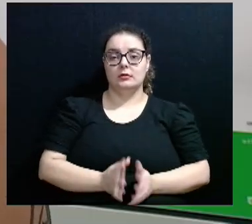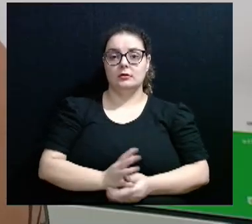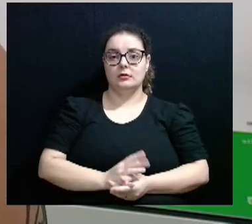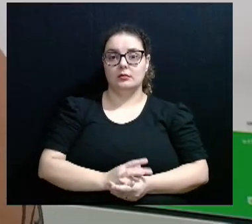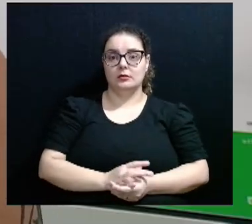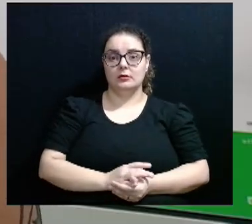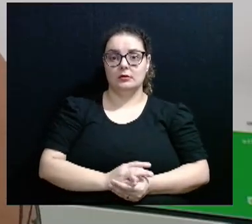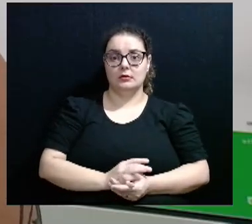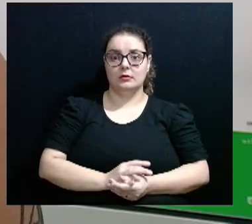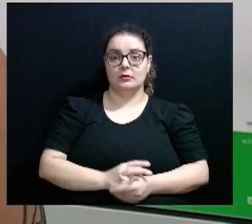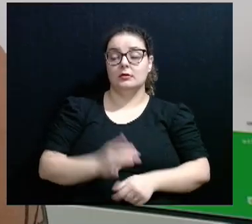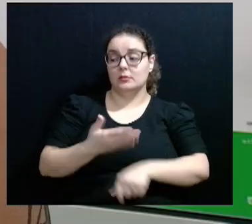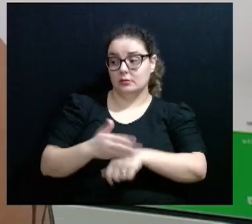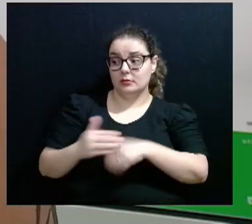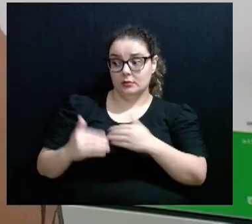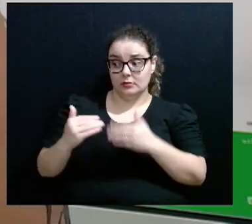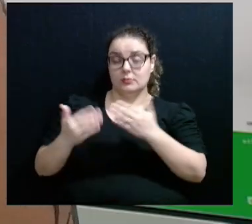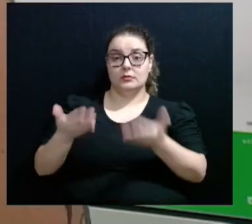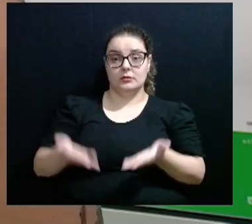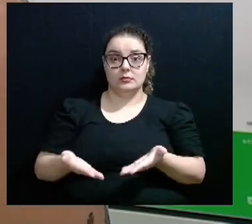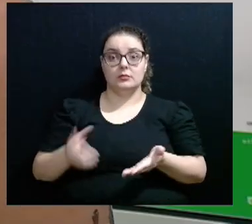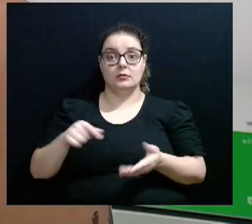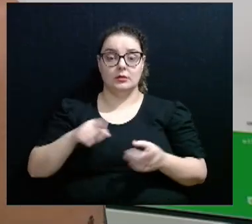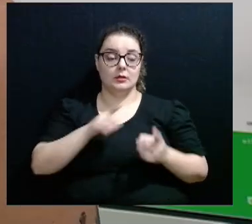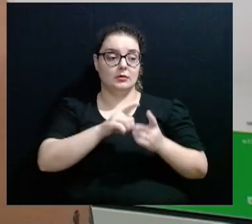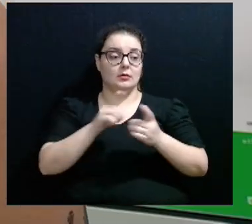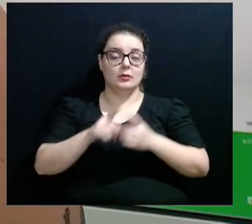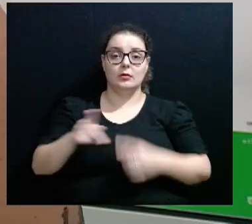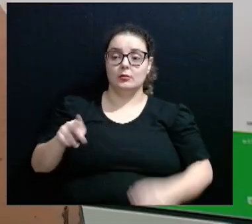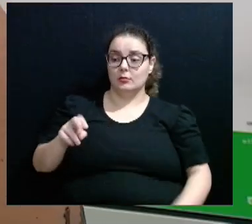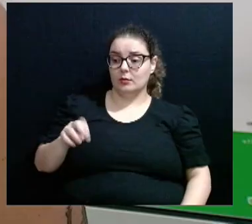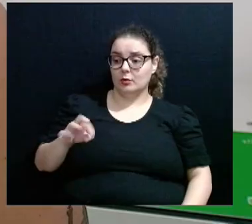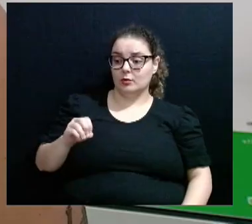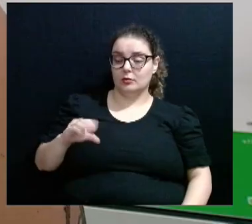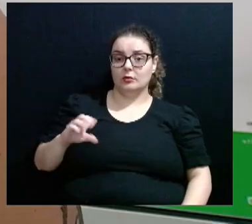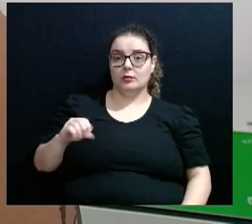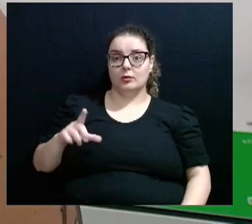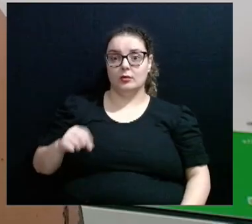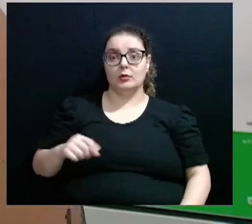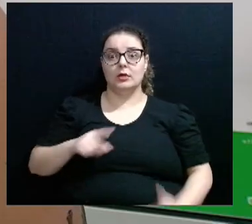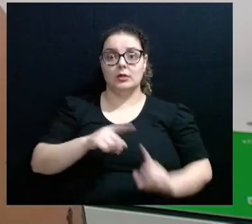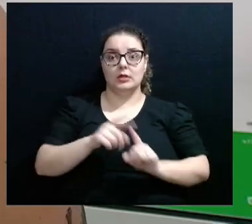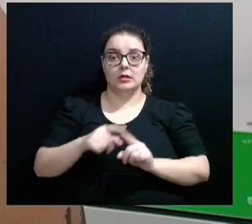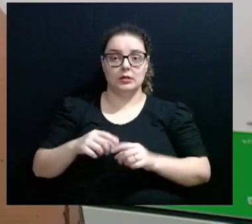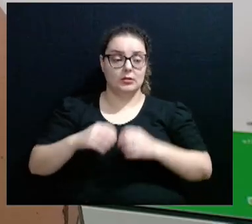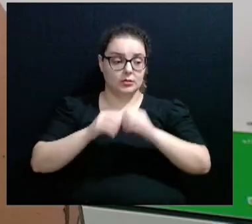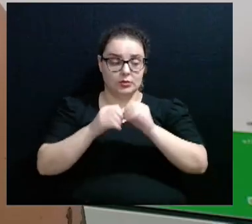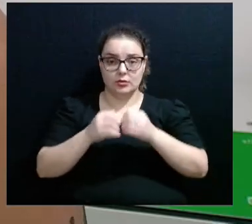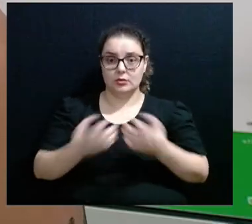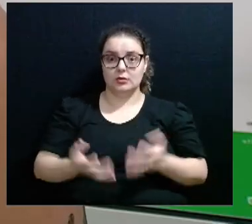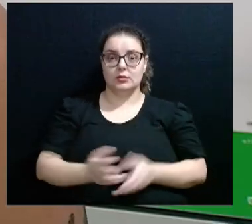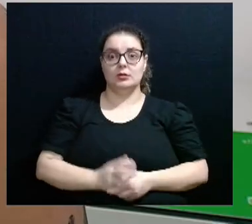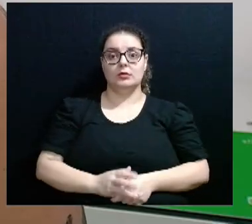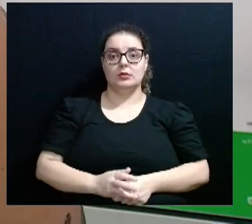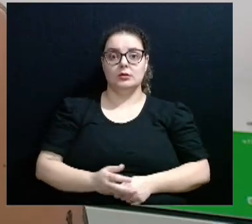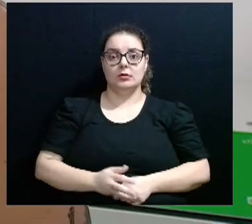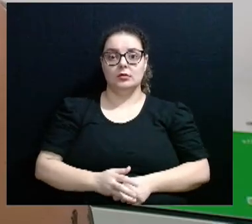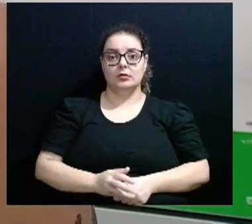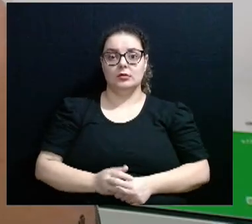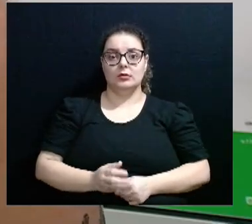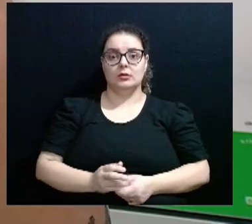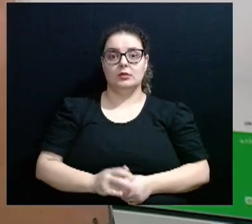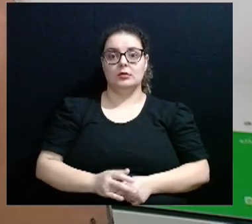aqui, é muito abordado os protocolos. Esse tipo de laboratório, tanto de nível de biossegurança 3 e